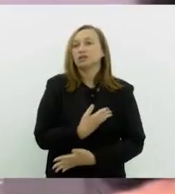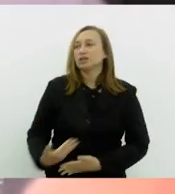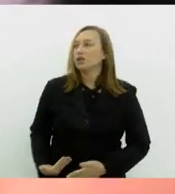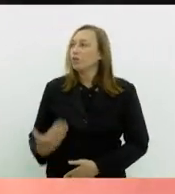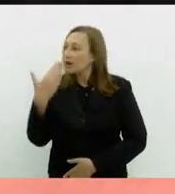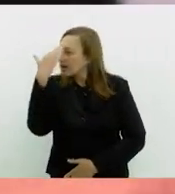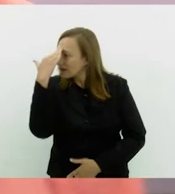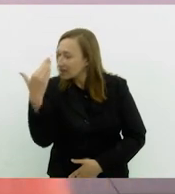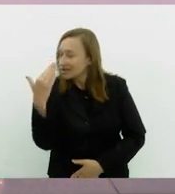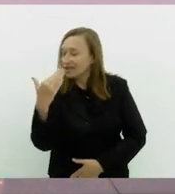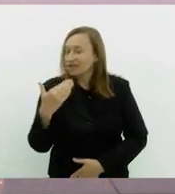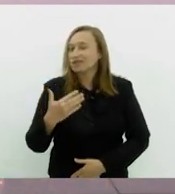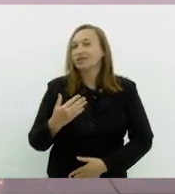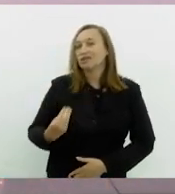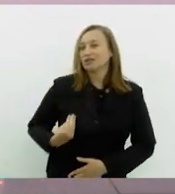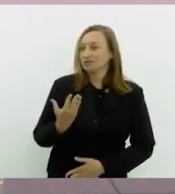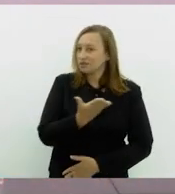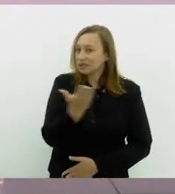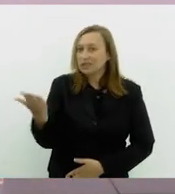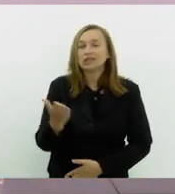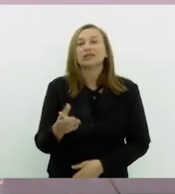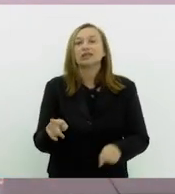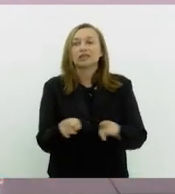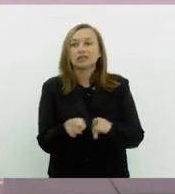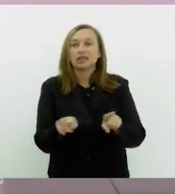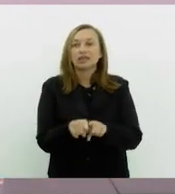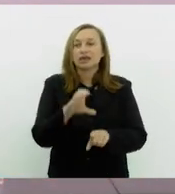agradeço demais a presença. A senhora